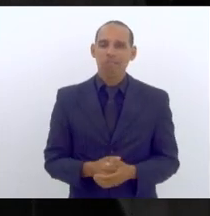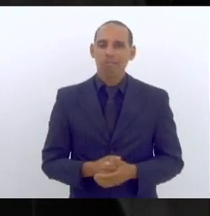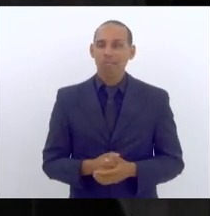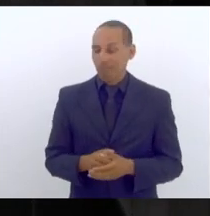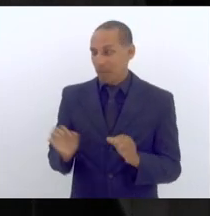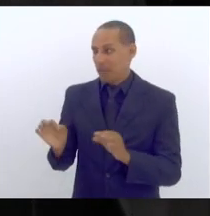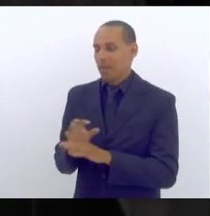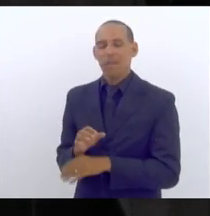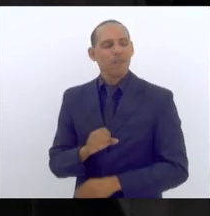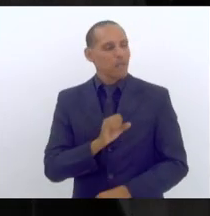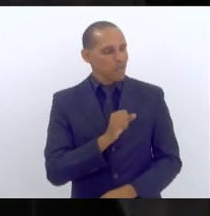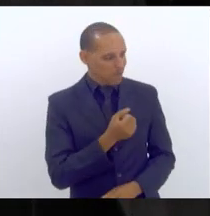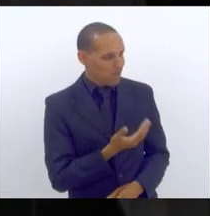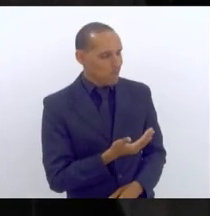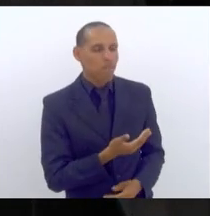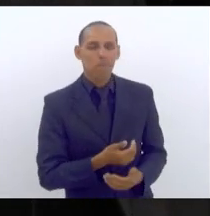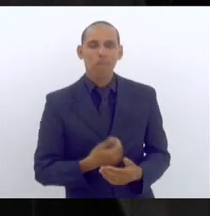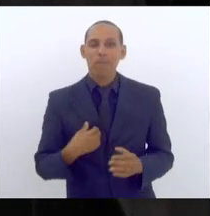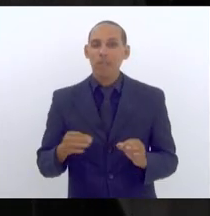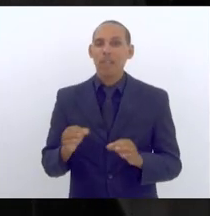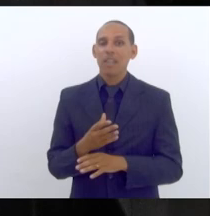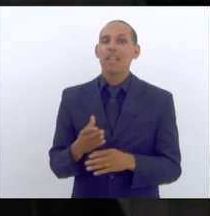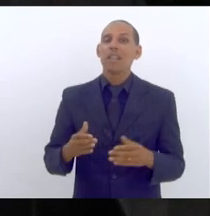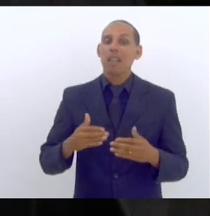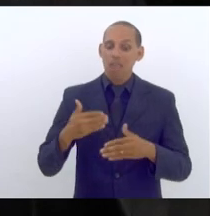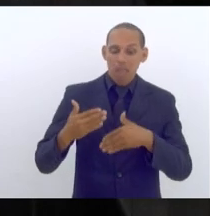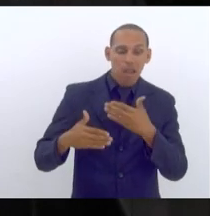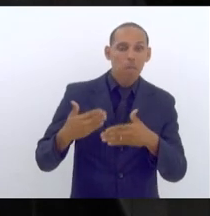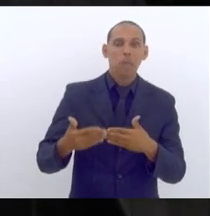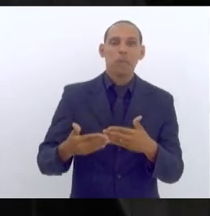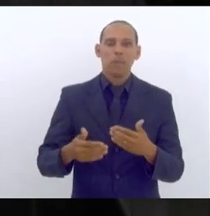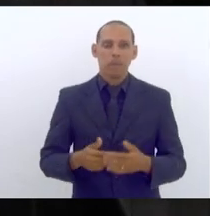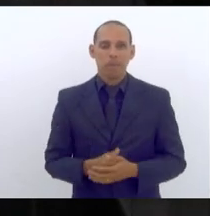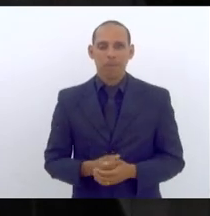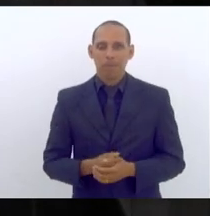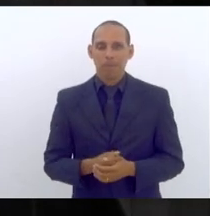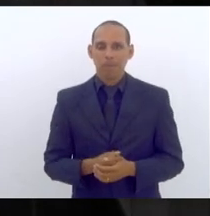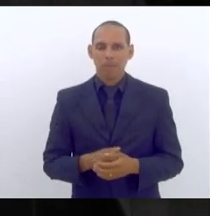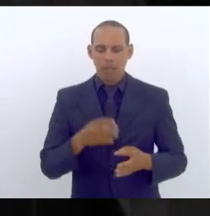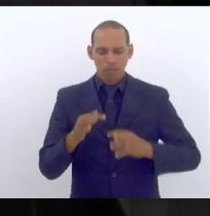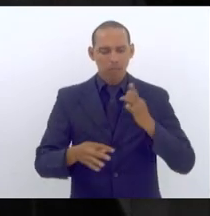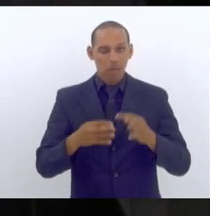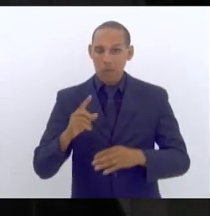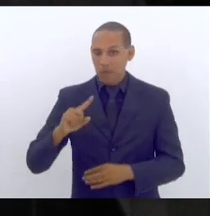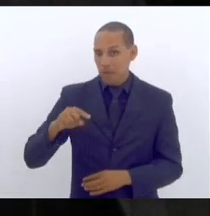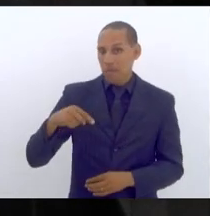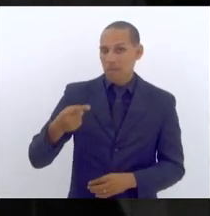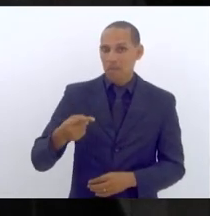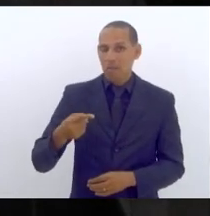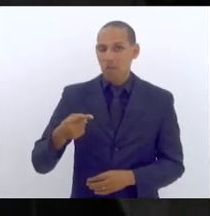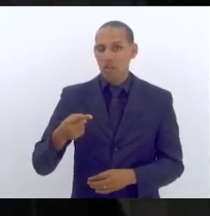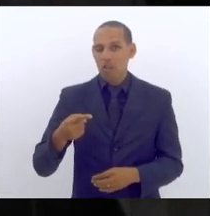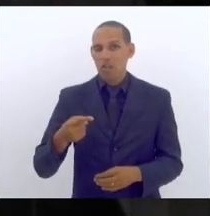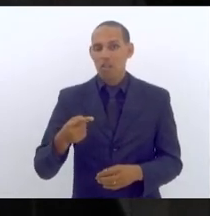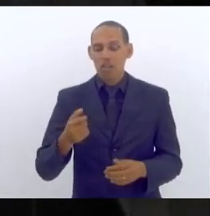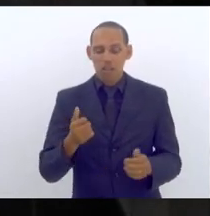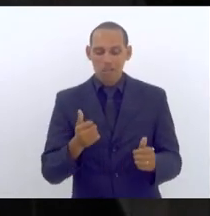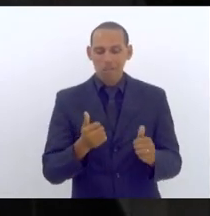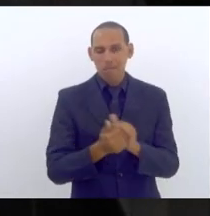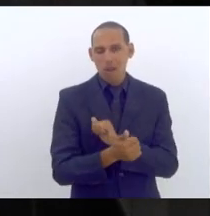concluir Sim já vamos concluir e após esse tratamento a prática esportiva